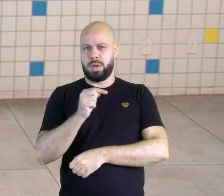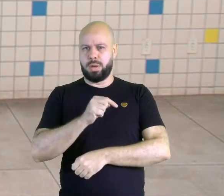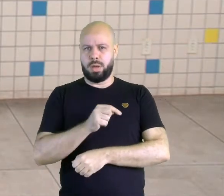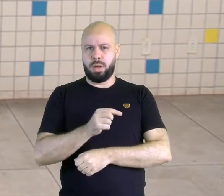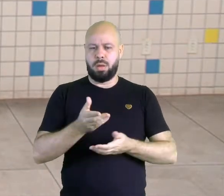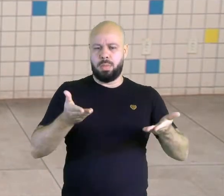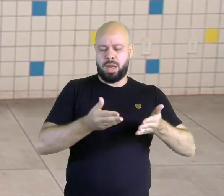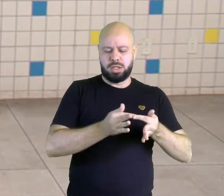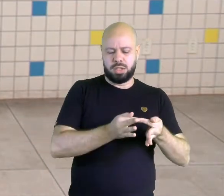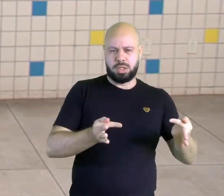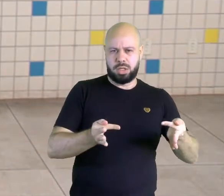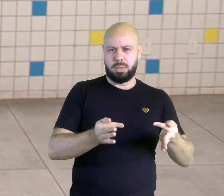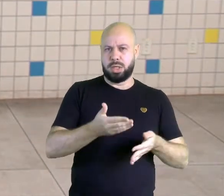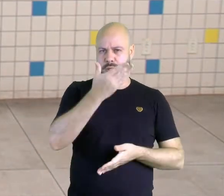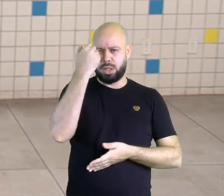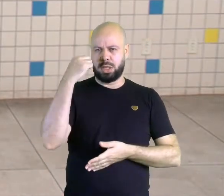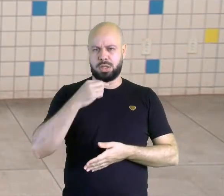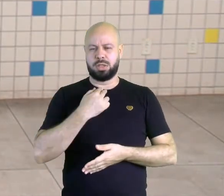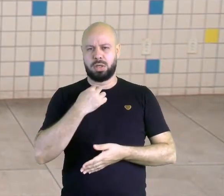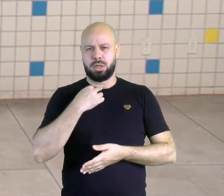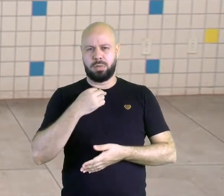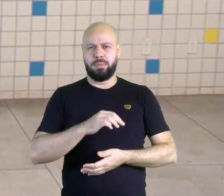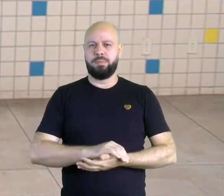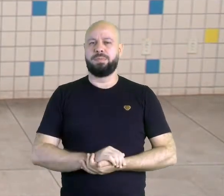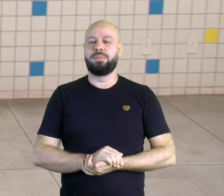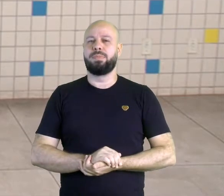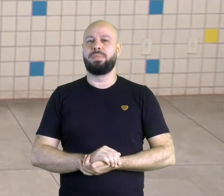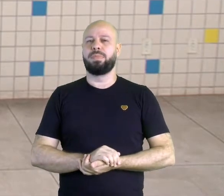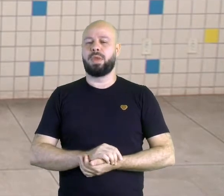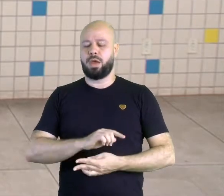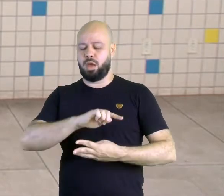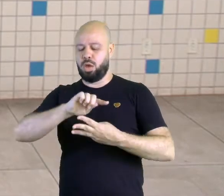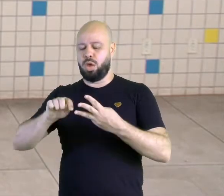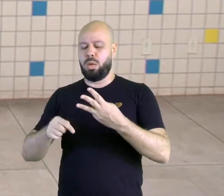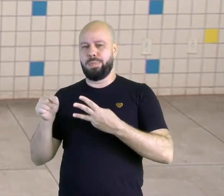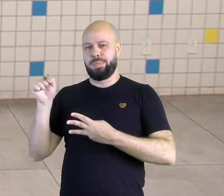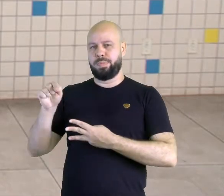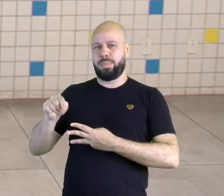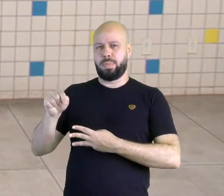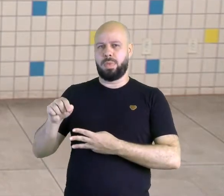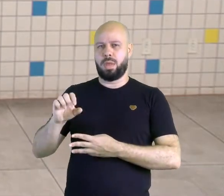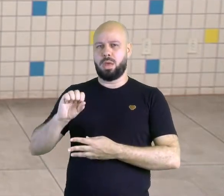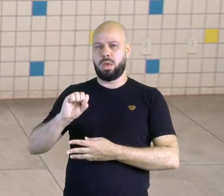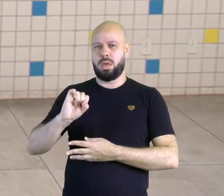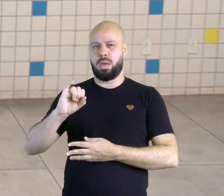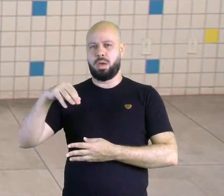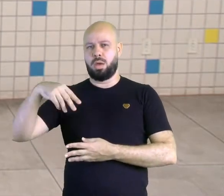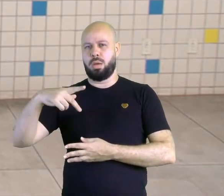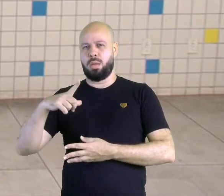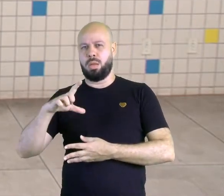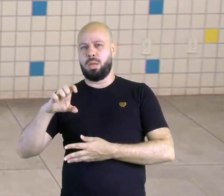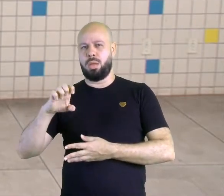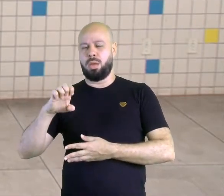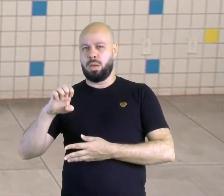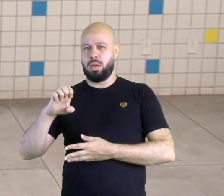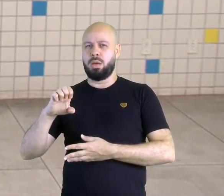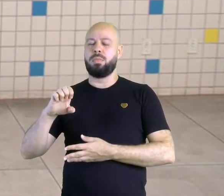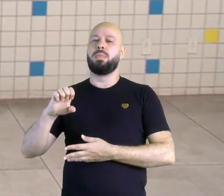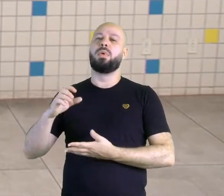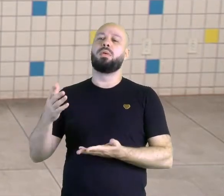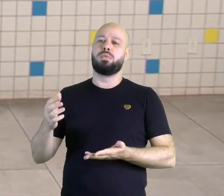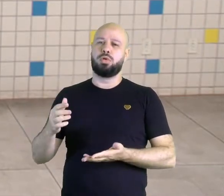se esqueçam disso. Nós iremos trabalhar as 3 formas utilizadas nos tempos verbais, então são as